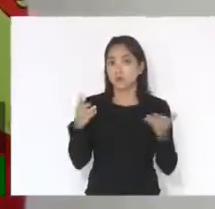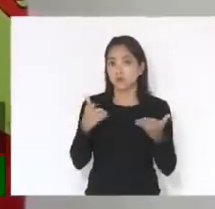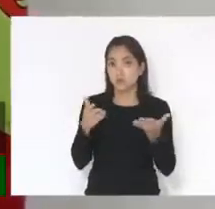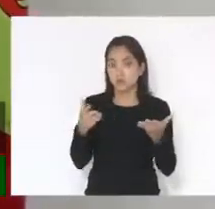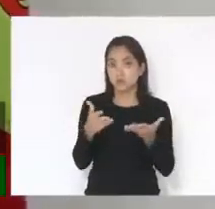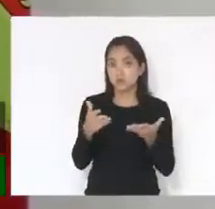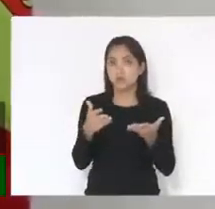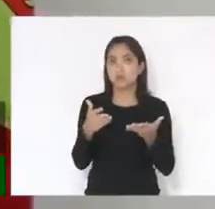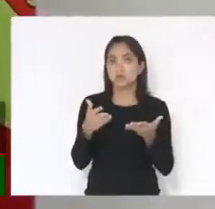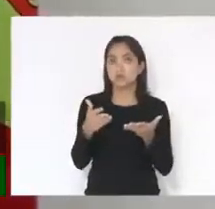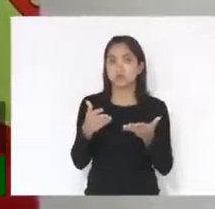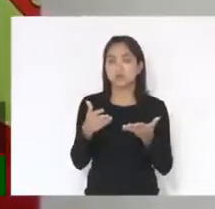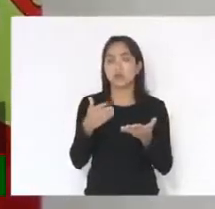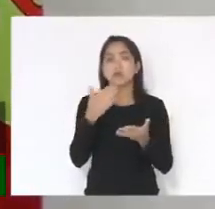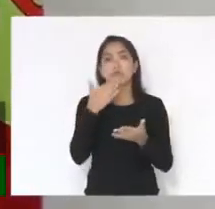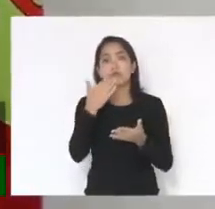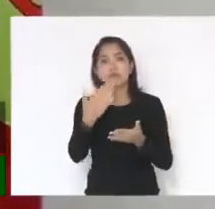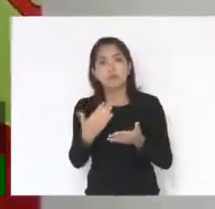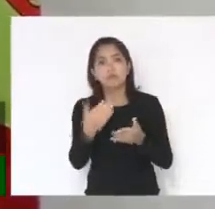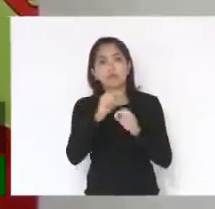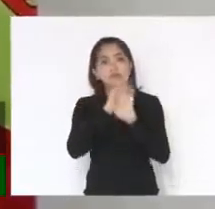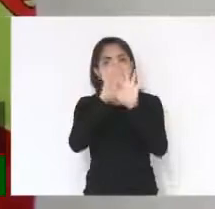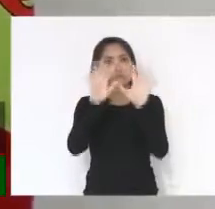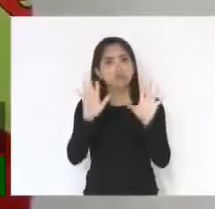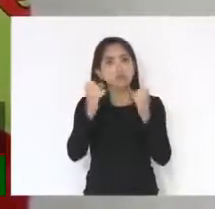pedir esclarecimento e